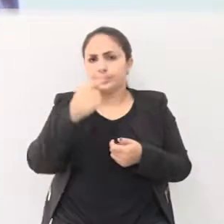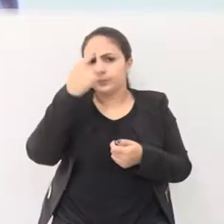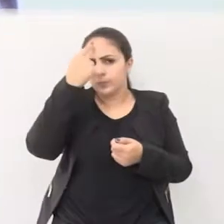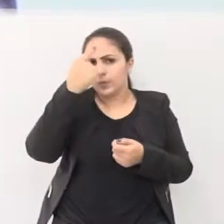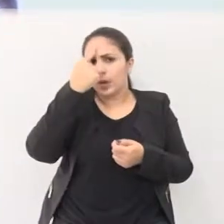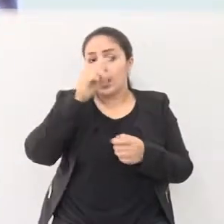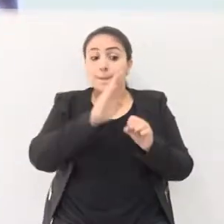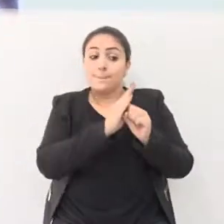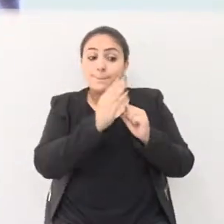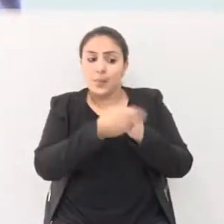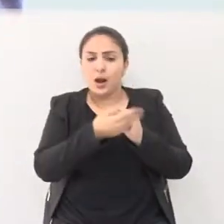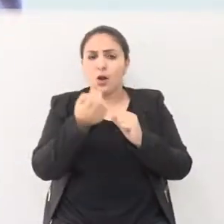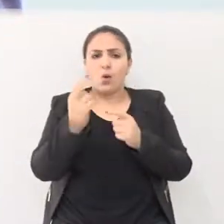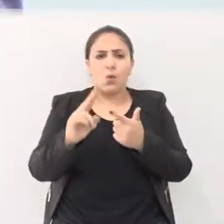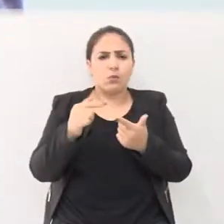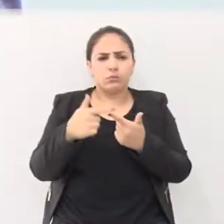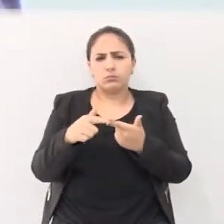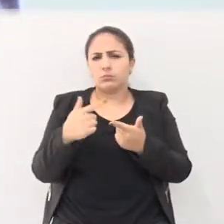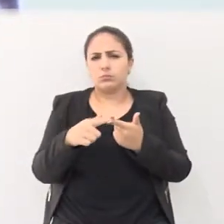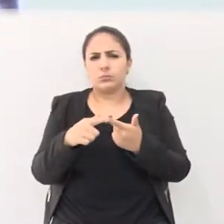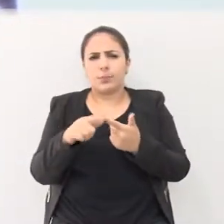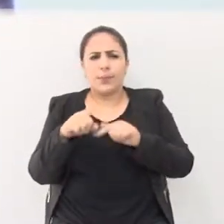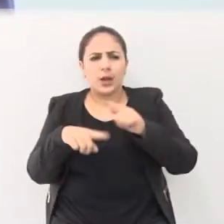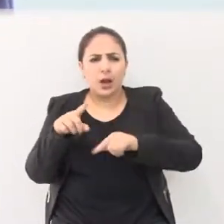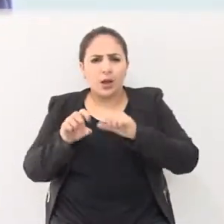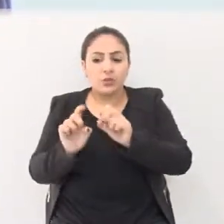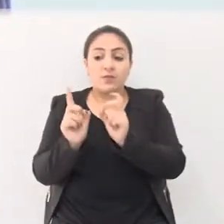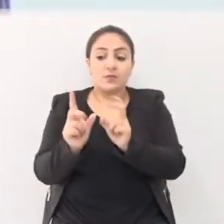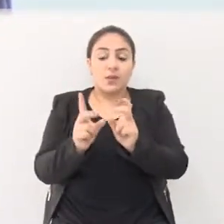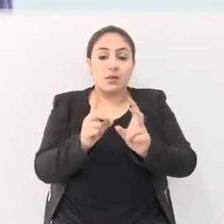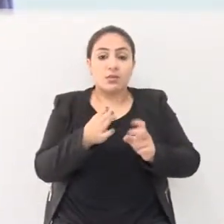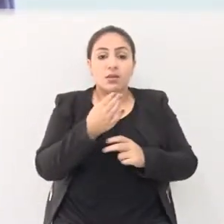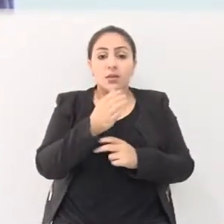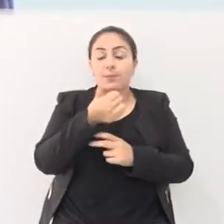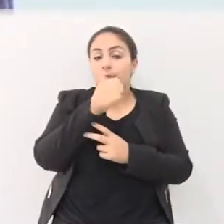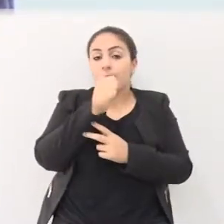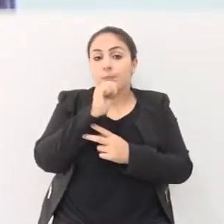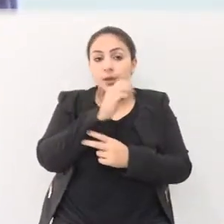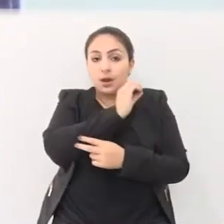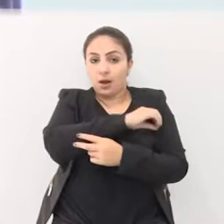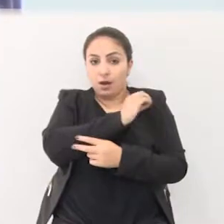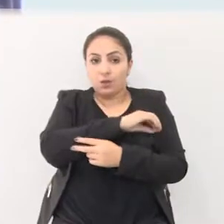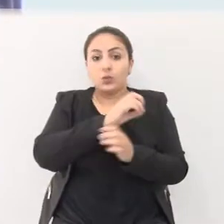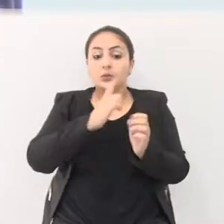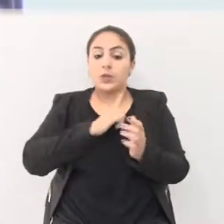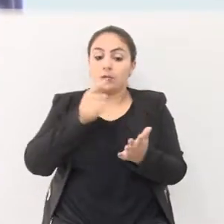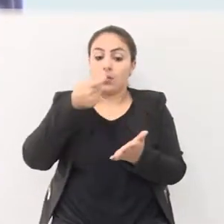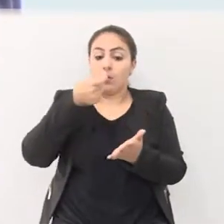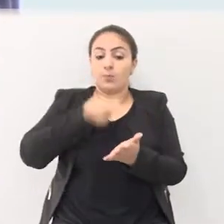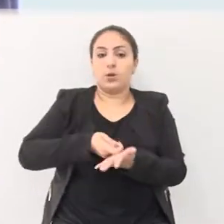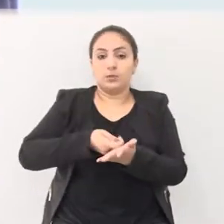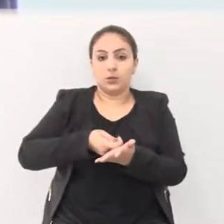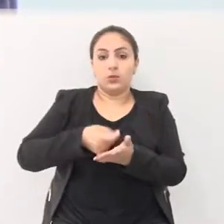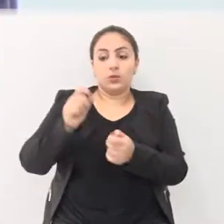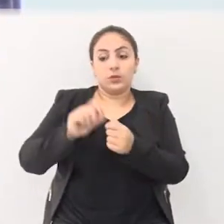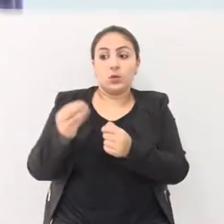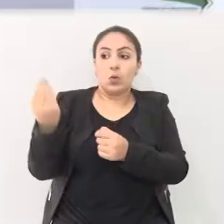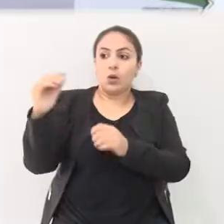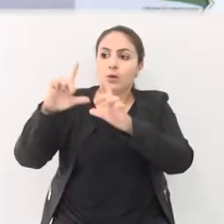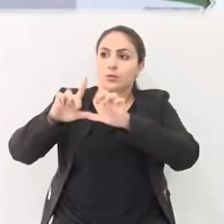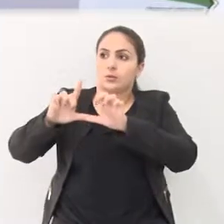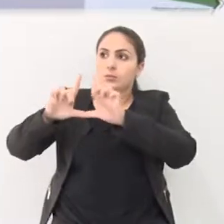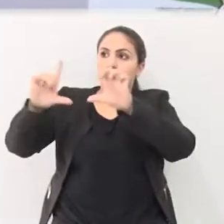A ideia é que bares e outros estabelecimentos que comercializam as bebidas possuam a